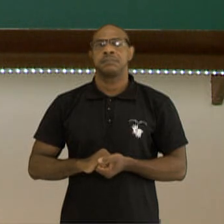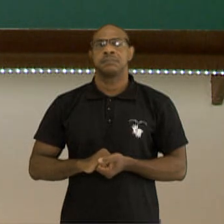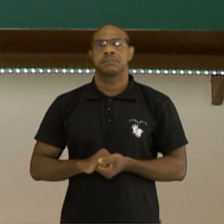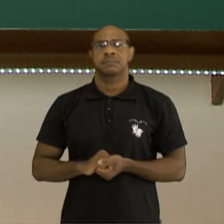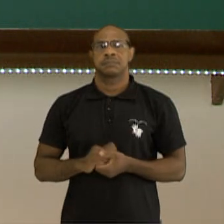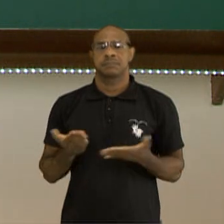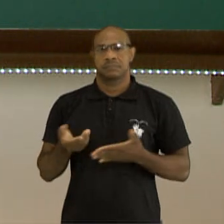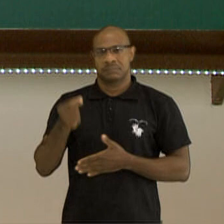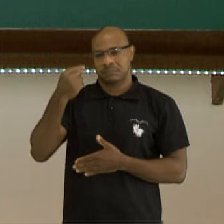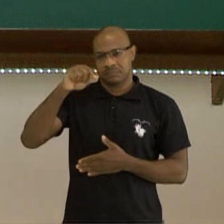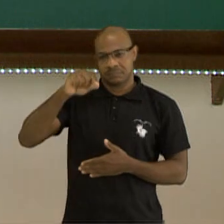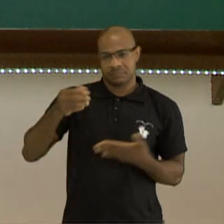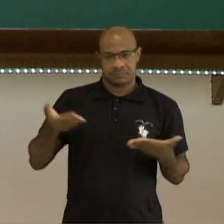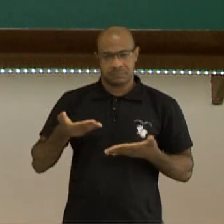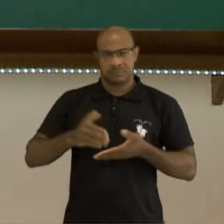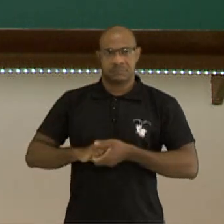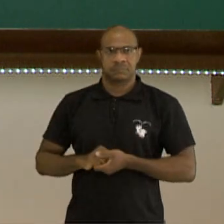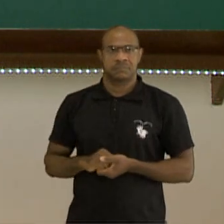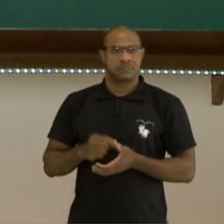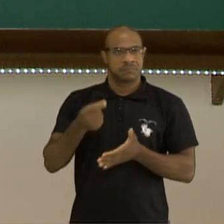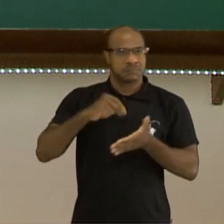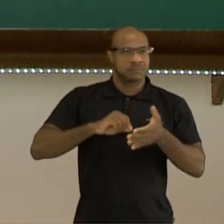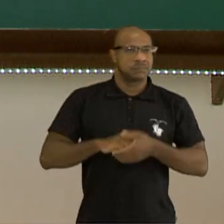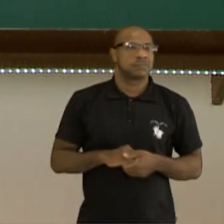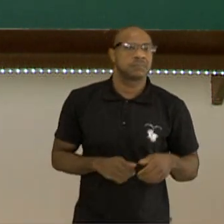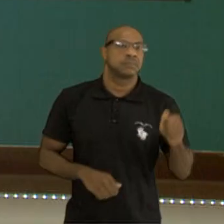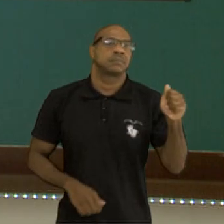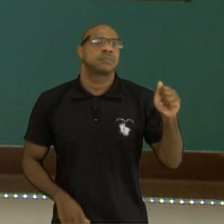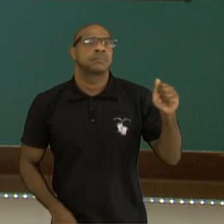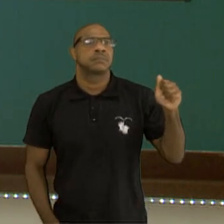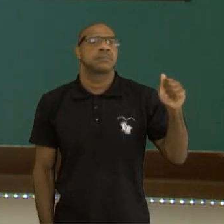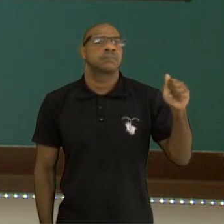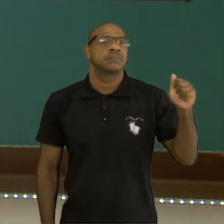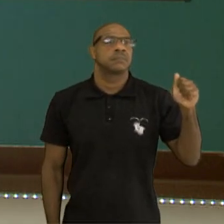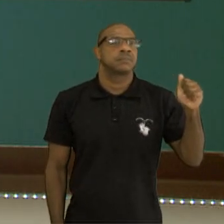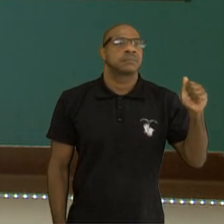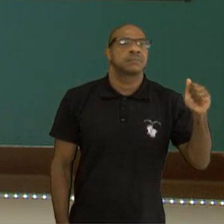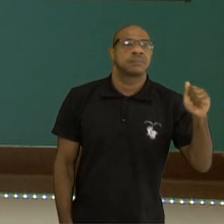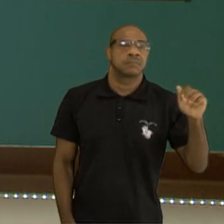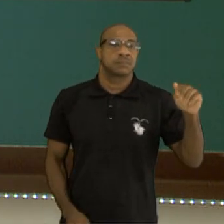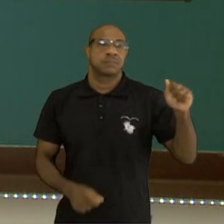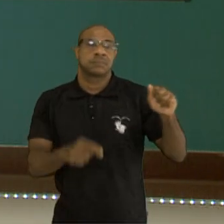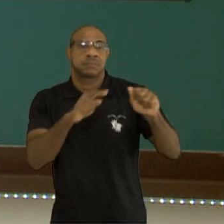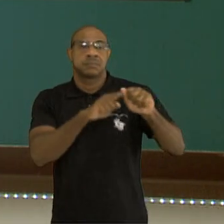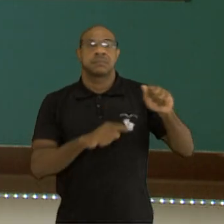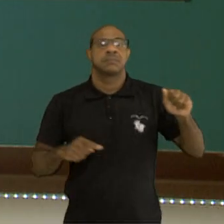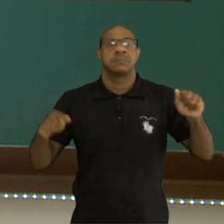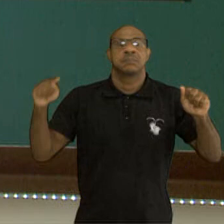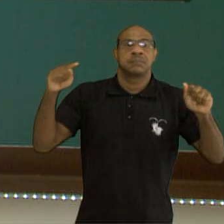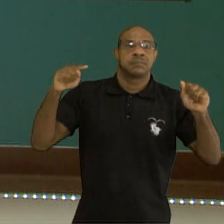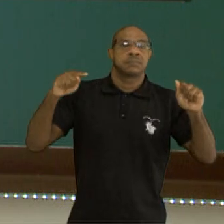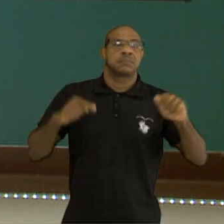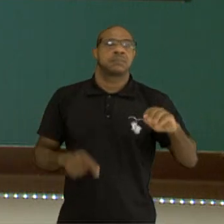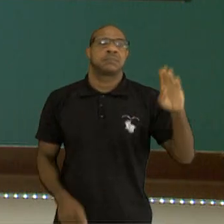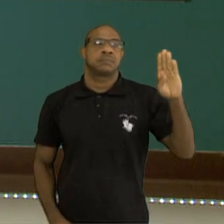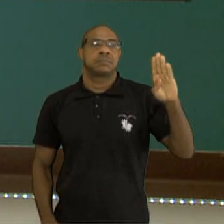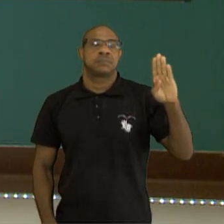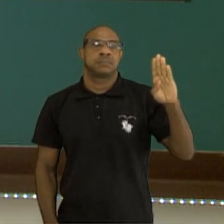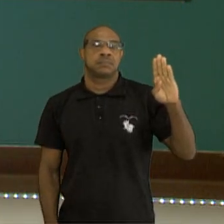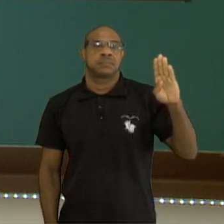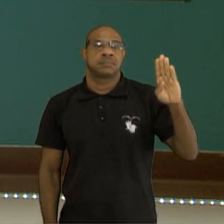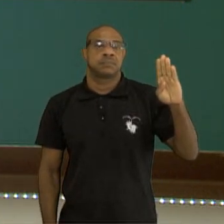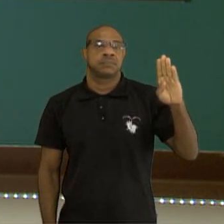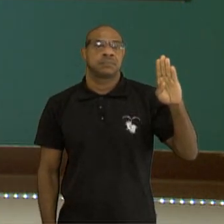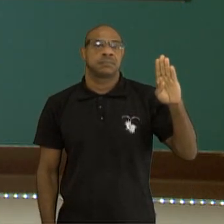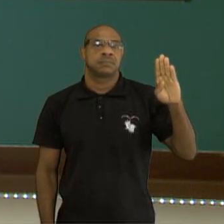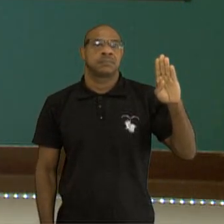Vamos conferir então? Então vamos lá. Letra A. I would study a lot if I had tests tomorrow. B. What would you